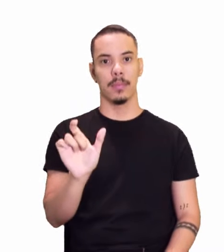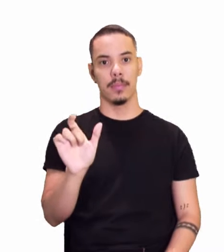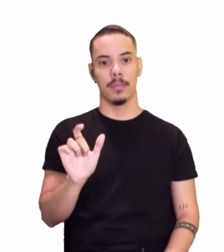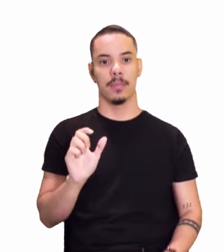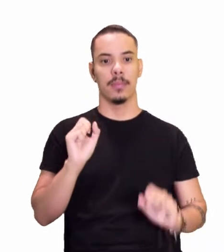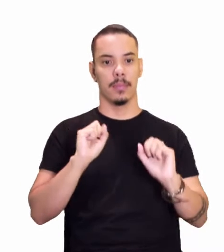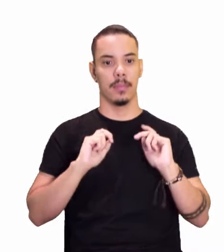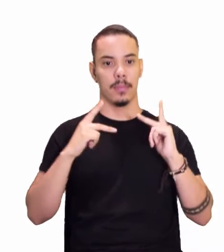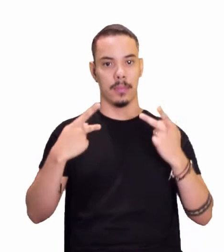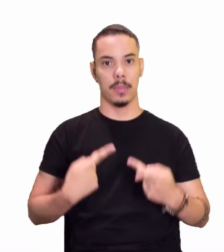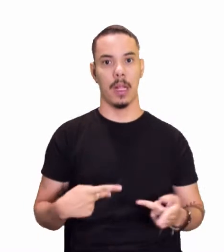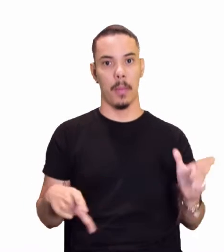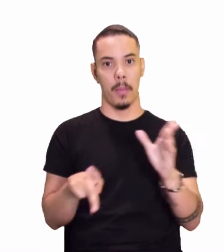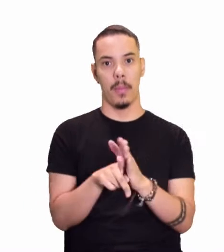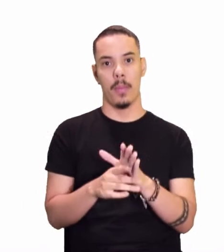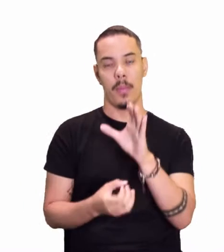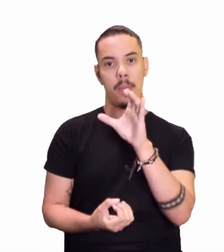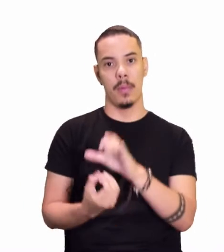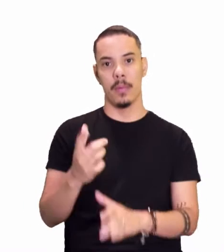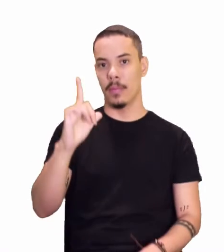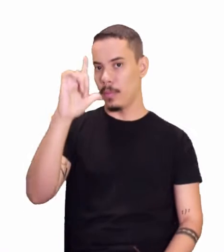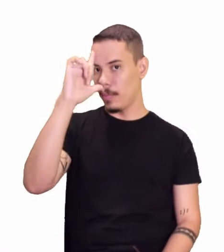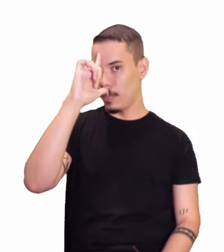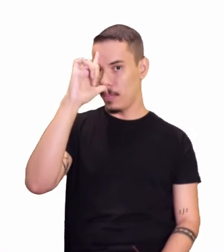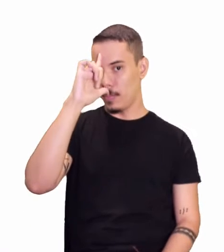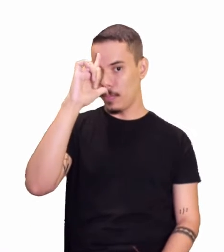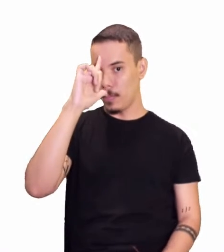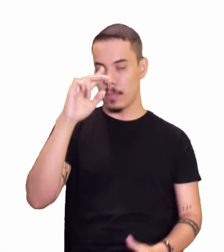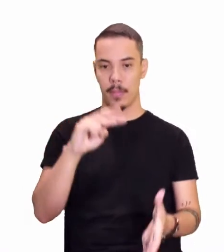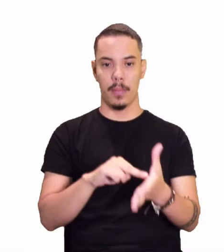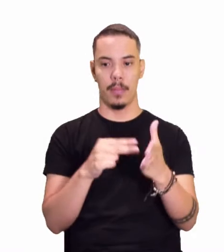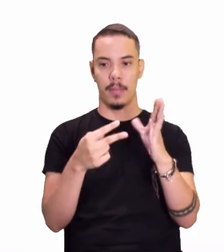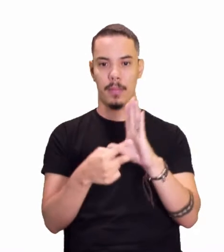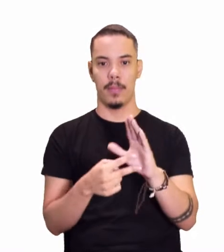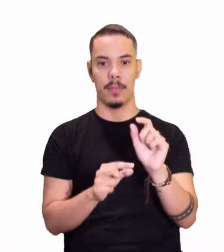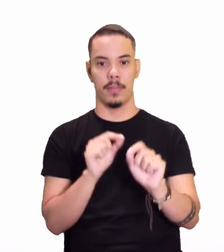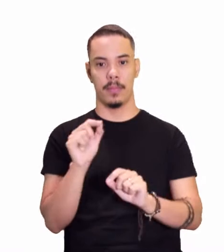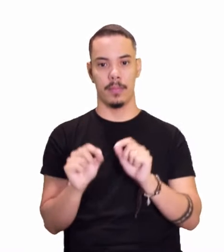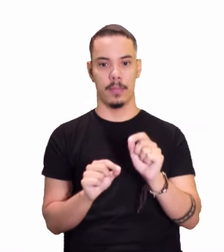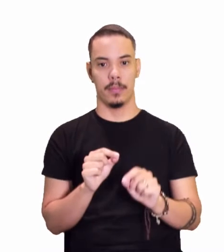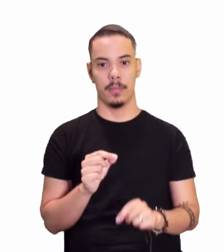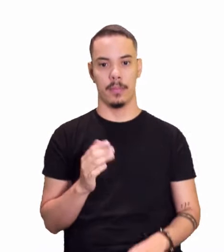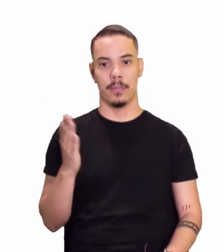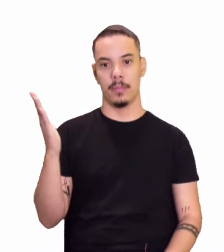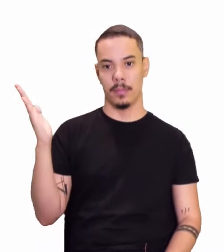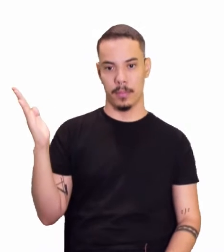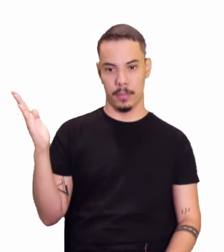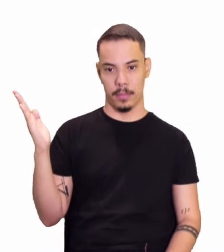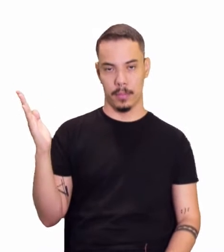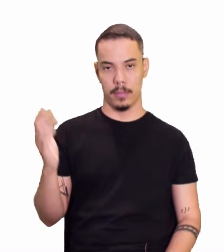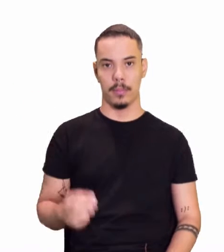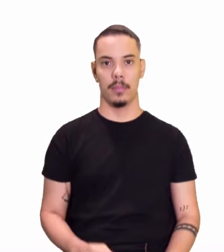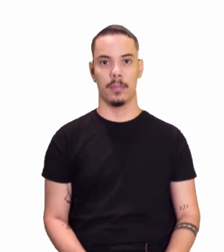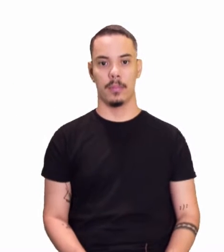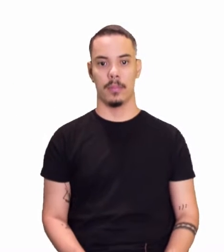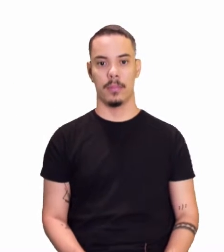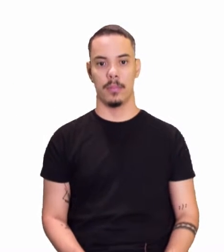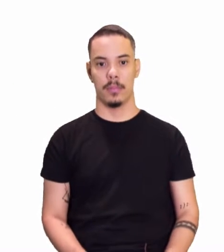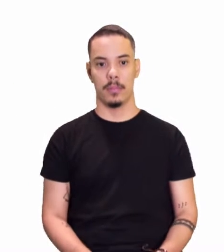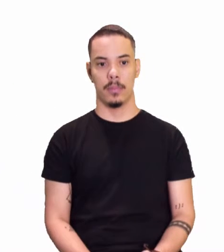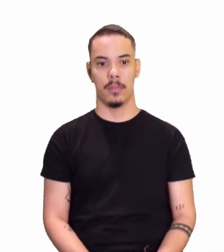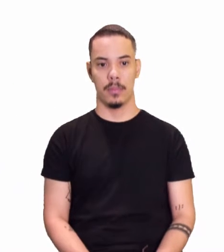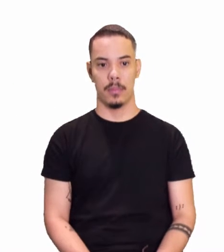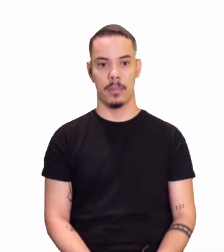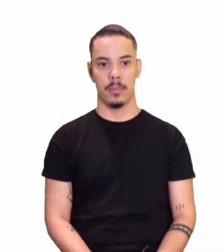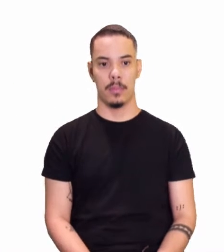do latim, tá? Que significa, lá no latim, humanos, é assim que se escreve humanismo,